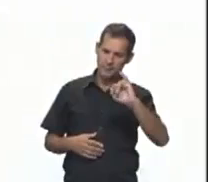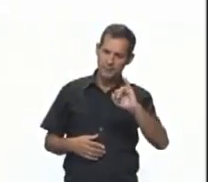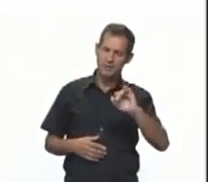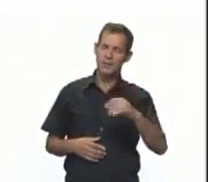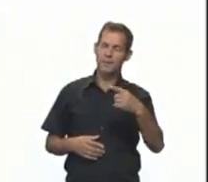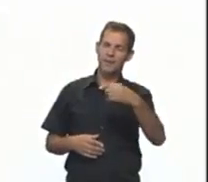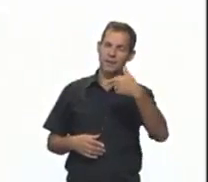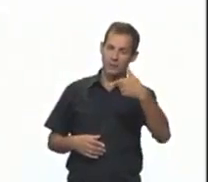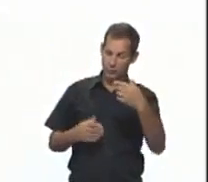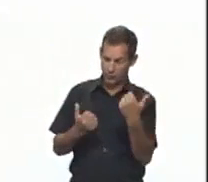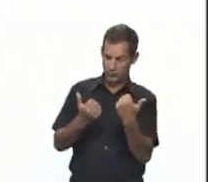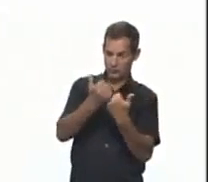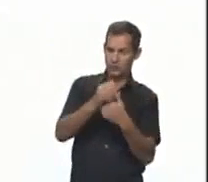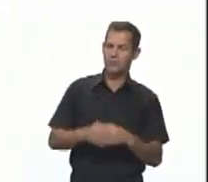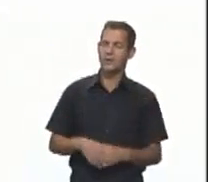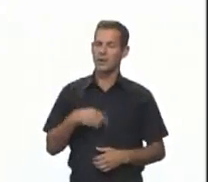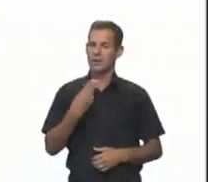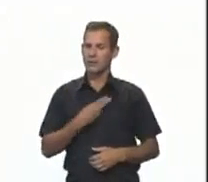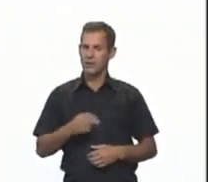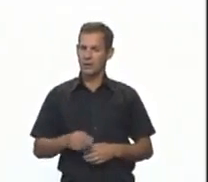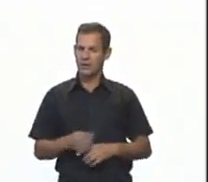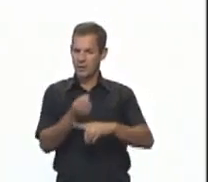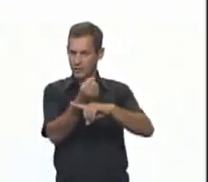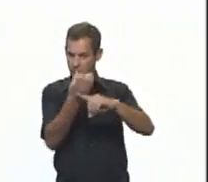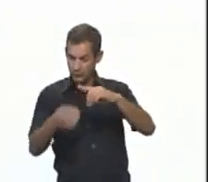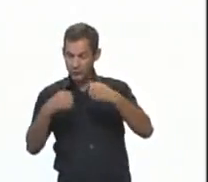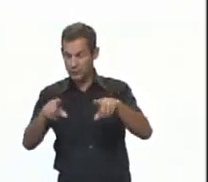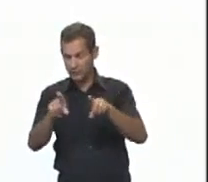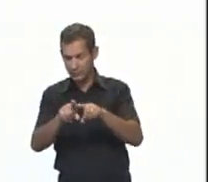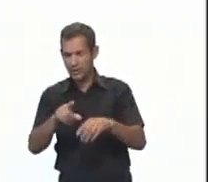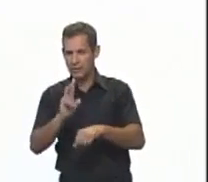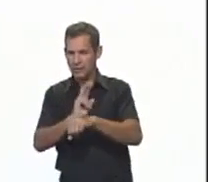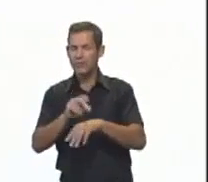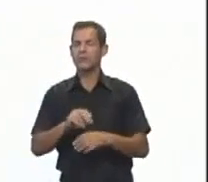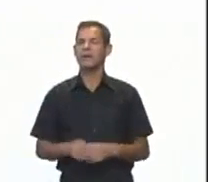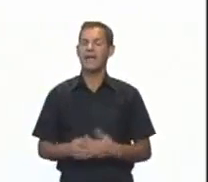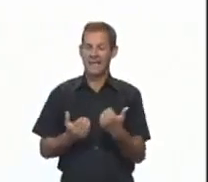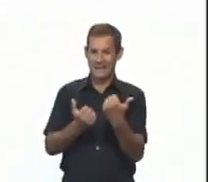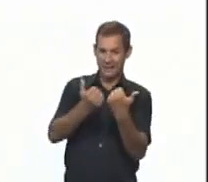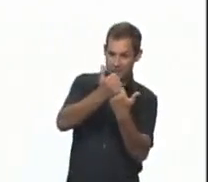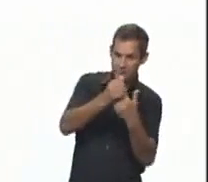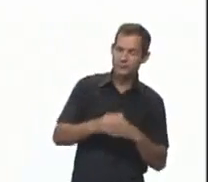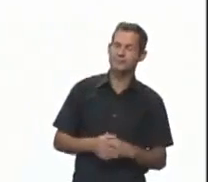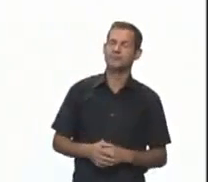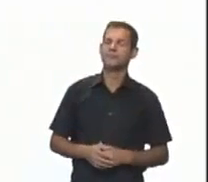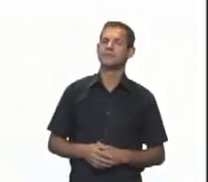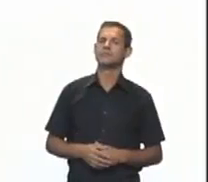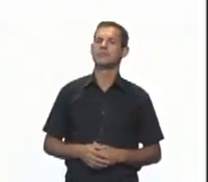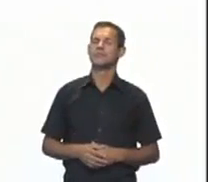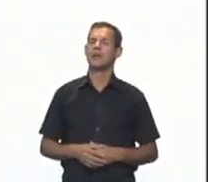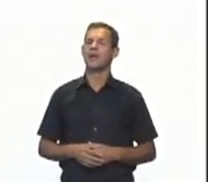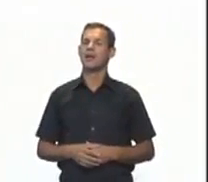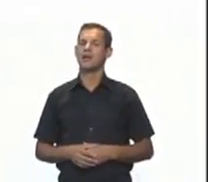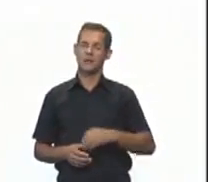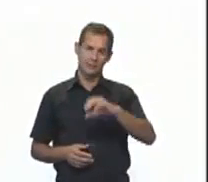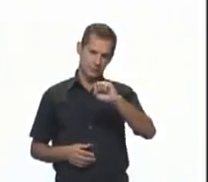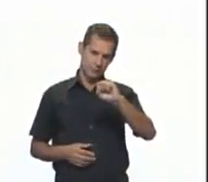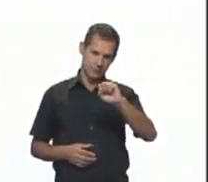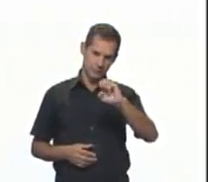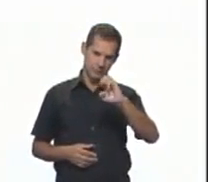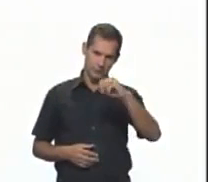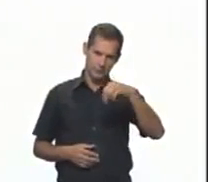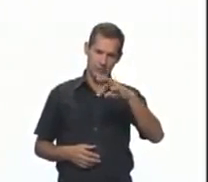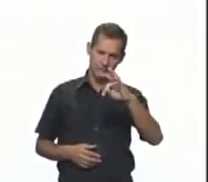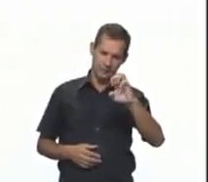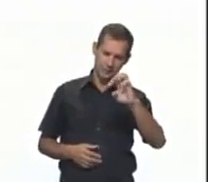resultado? Substituindo aqui na nossa função. É preciso a gente tomar cuidado que a substituição a seno θ, o ângulo